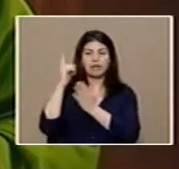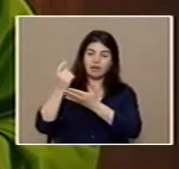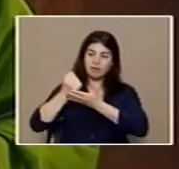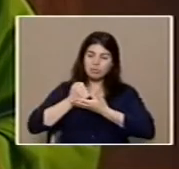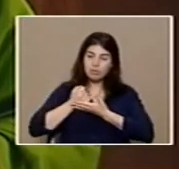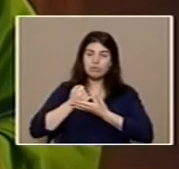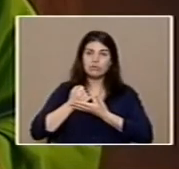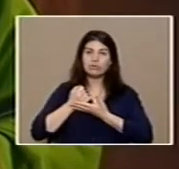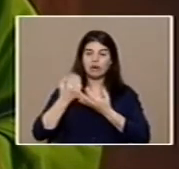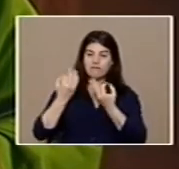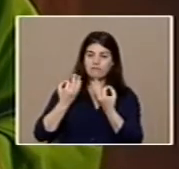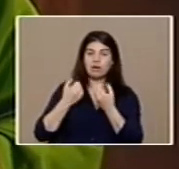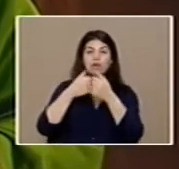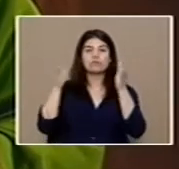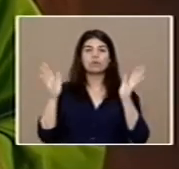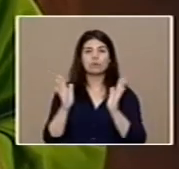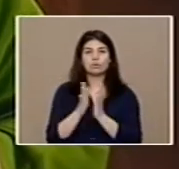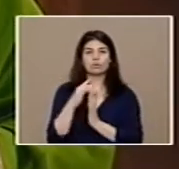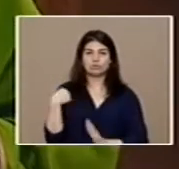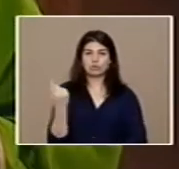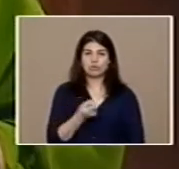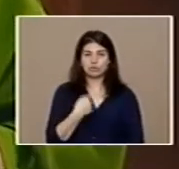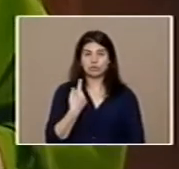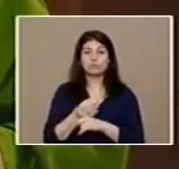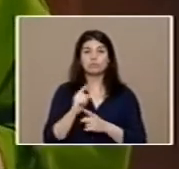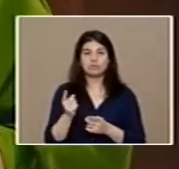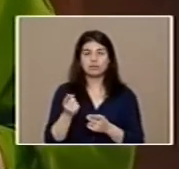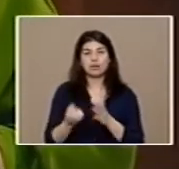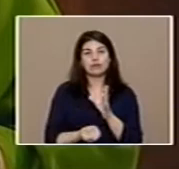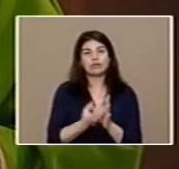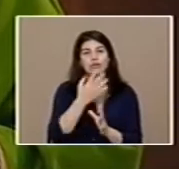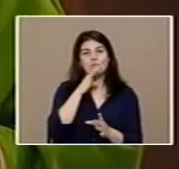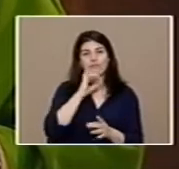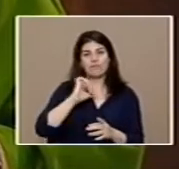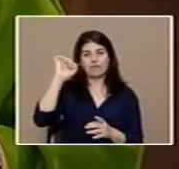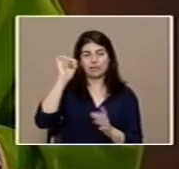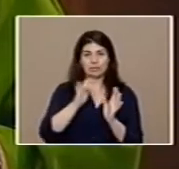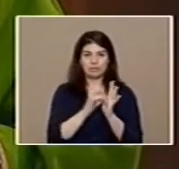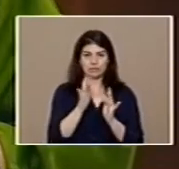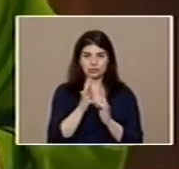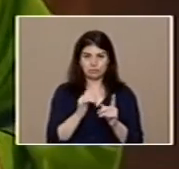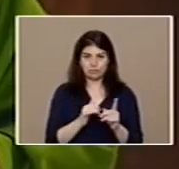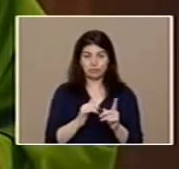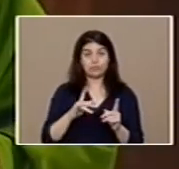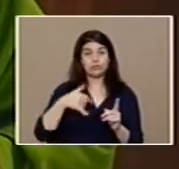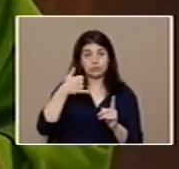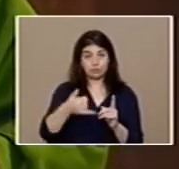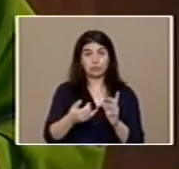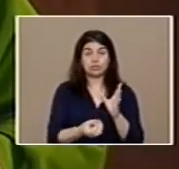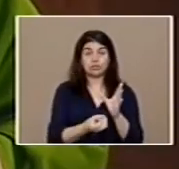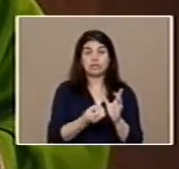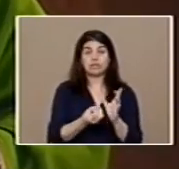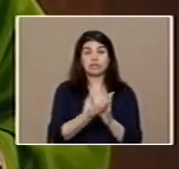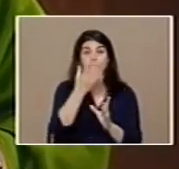nós a ponto de nos dar o seu próprio filho então quando Deus criou a mulher como auxiliar do homem está a dizer